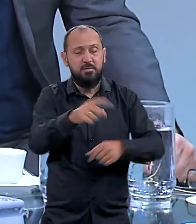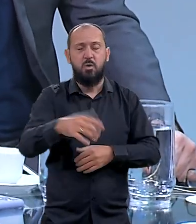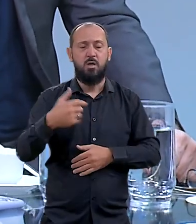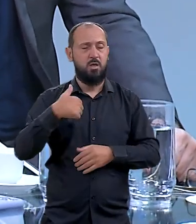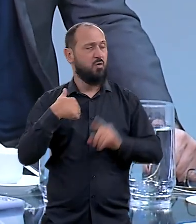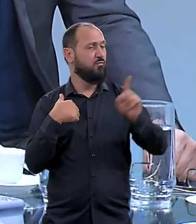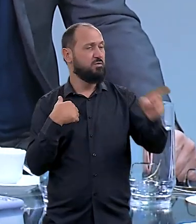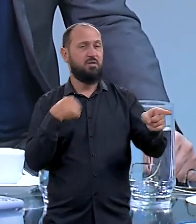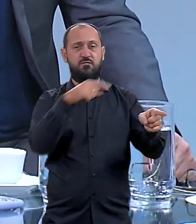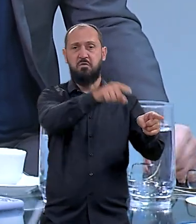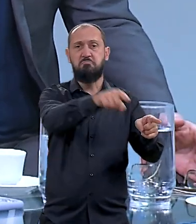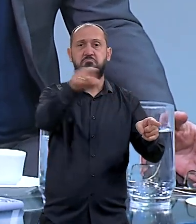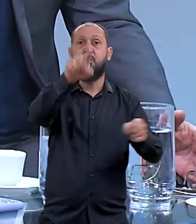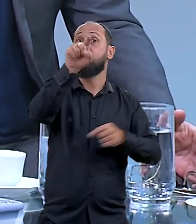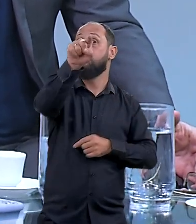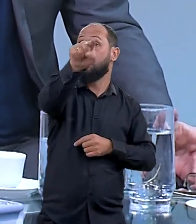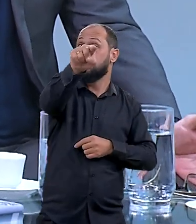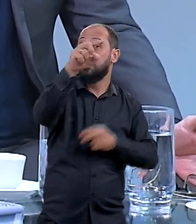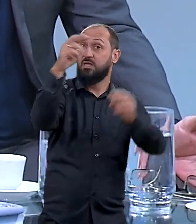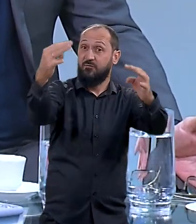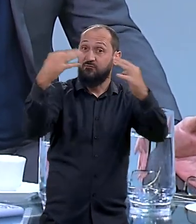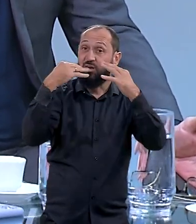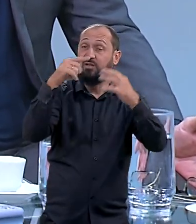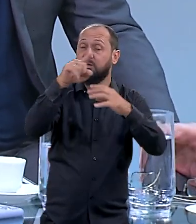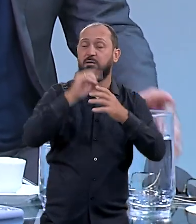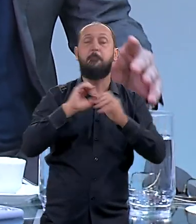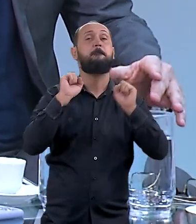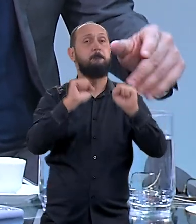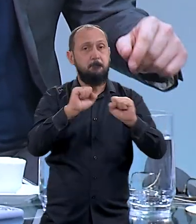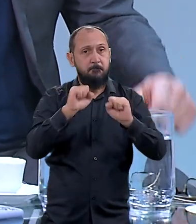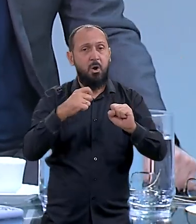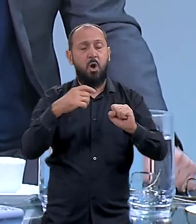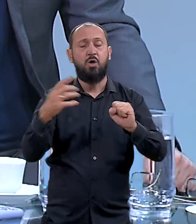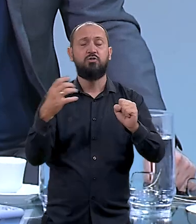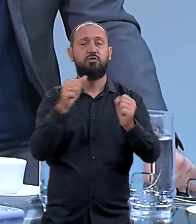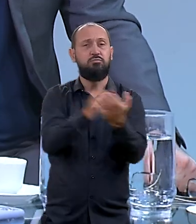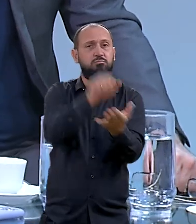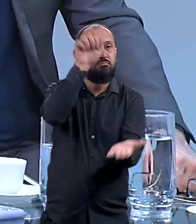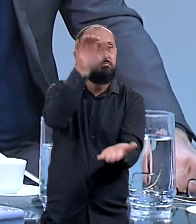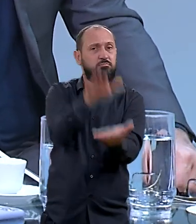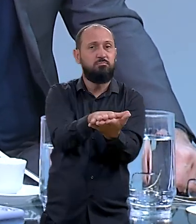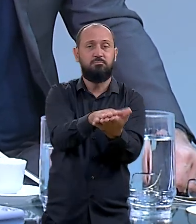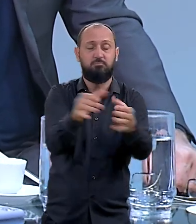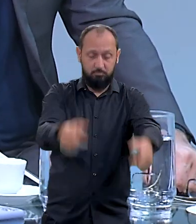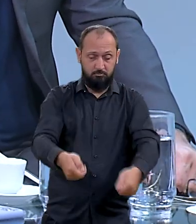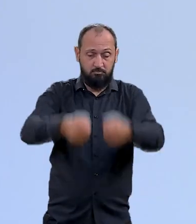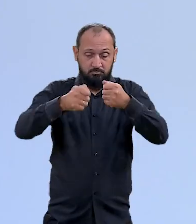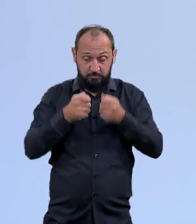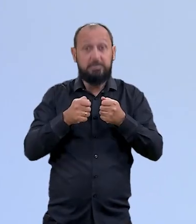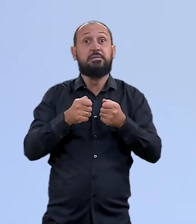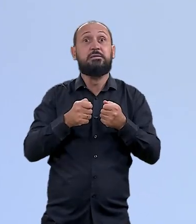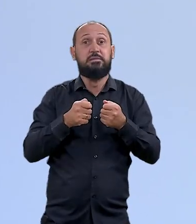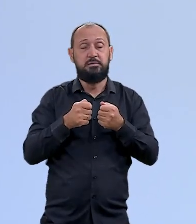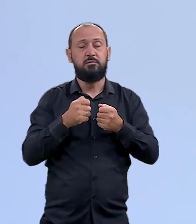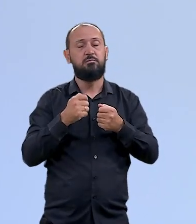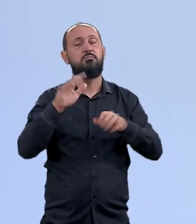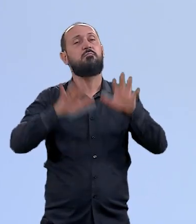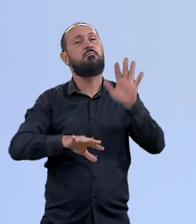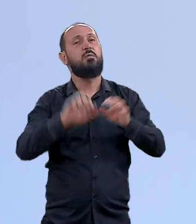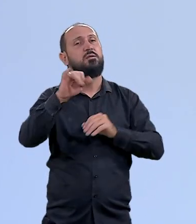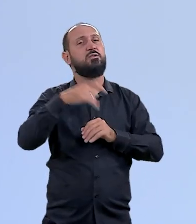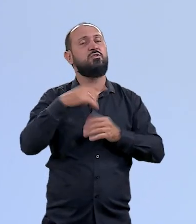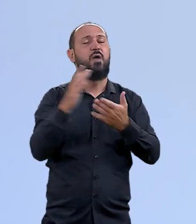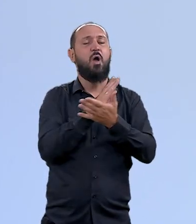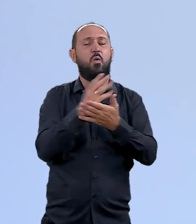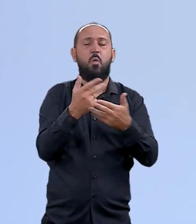pessoas que cometerem alguma infração estão sujeitas para as eleições de 2024, Marcos? Paulo, você tocou num